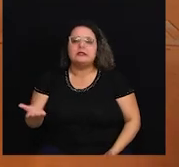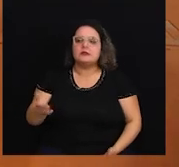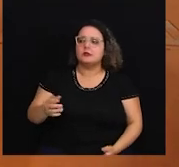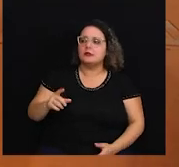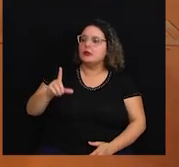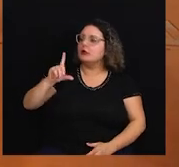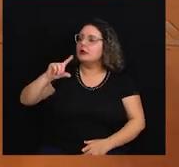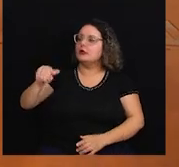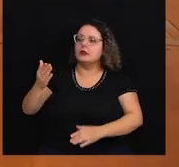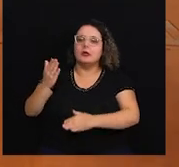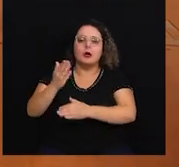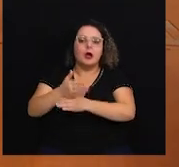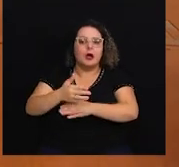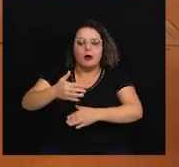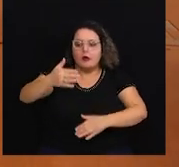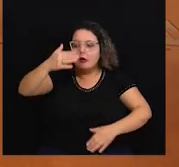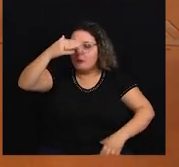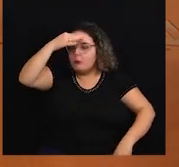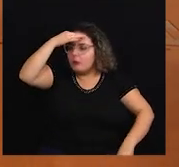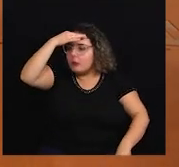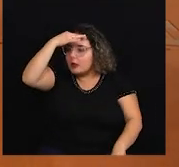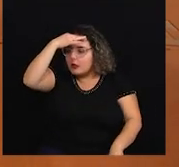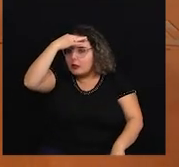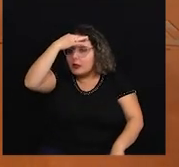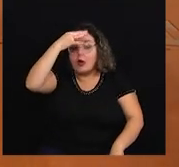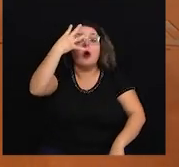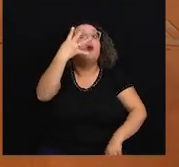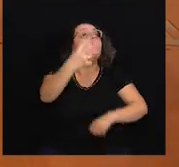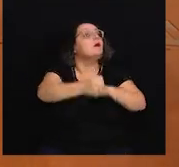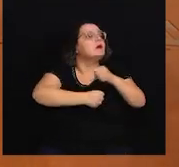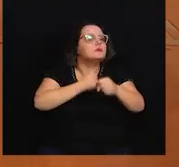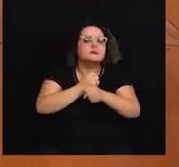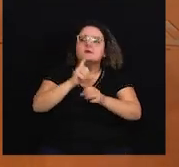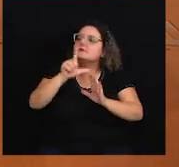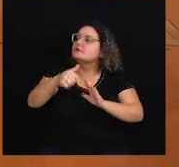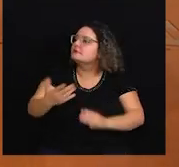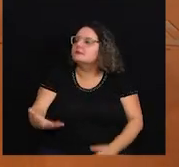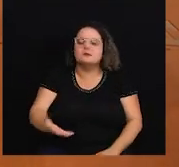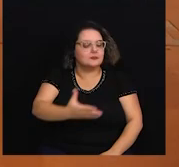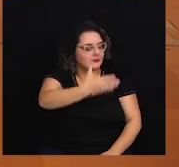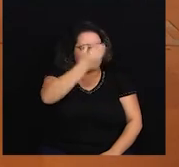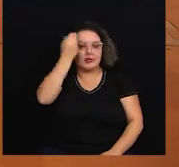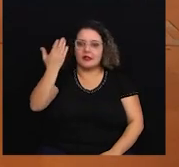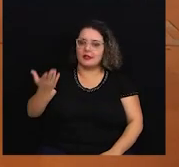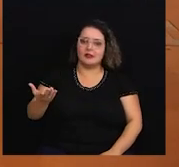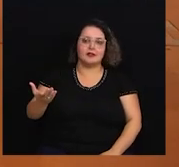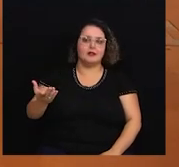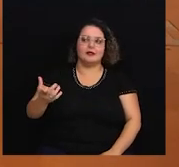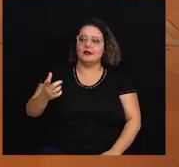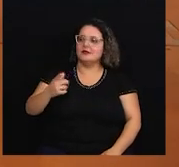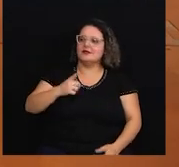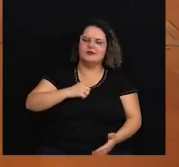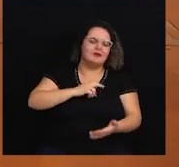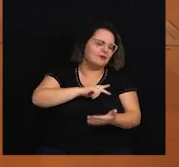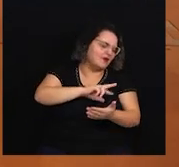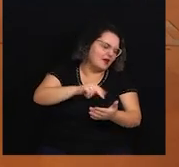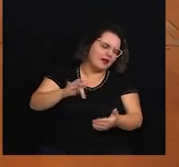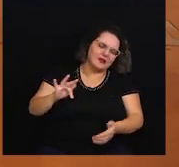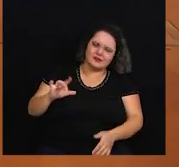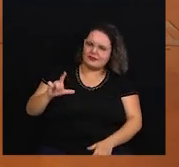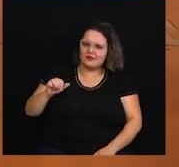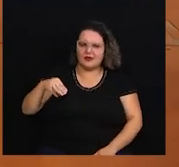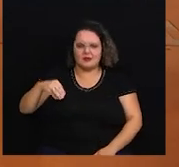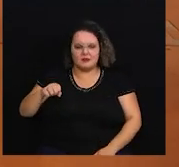descendo até seu fabricar quatro anos depois não escrevo eu tive muitas com o Flamengo muitas